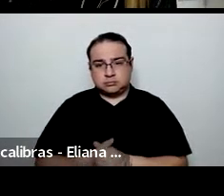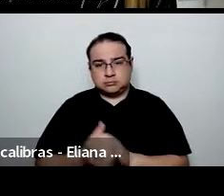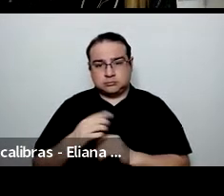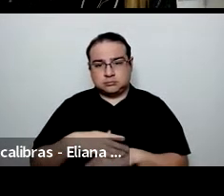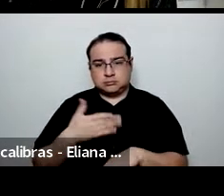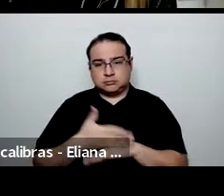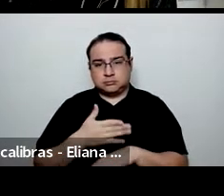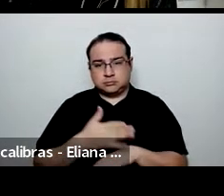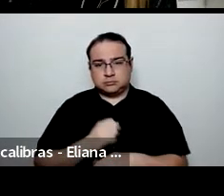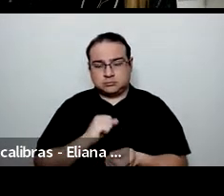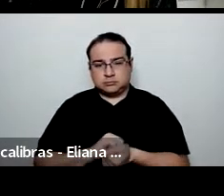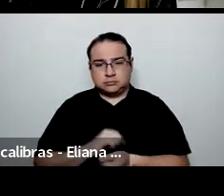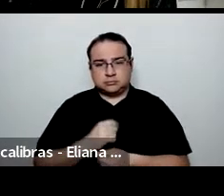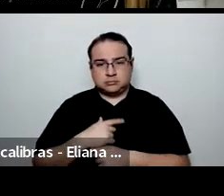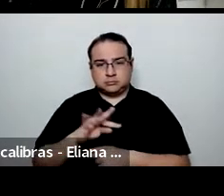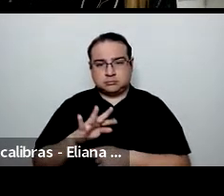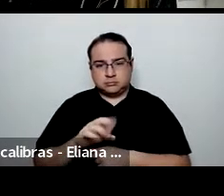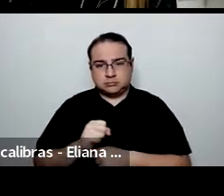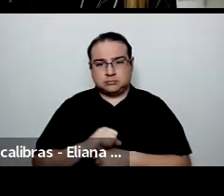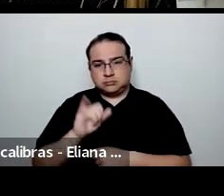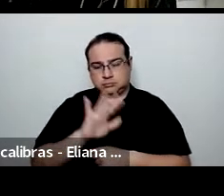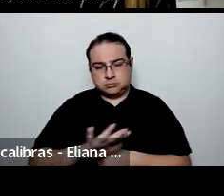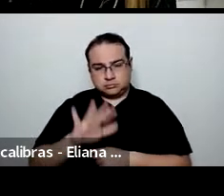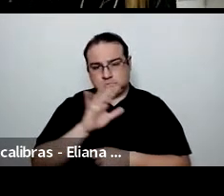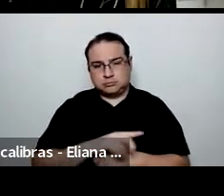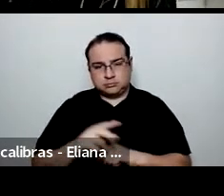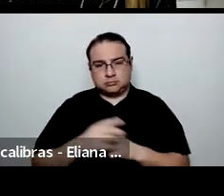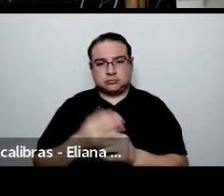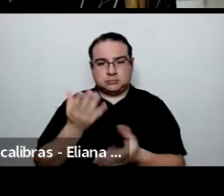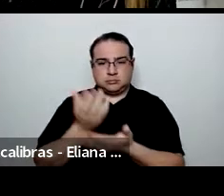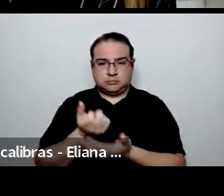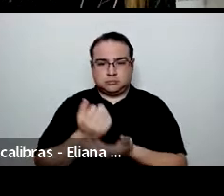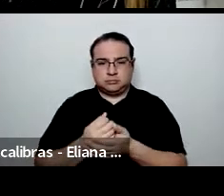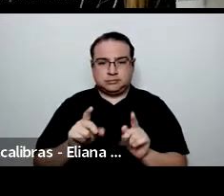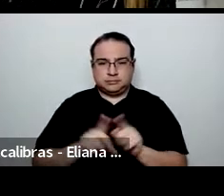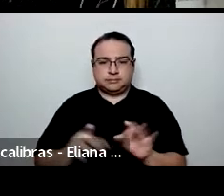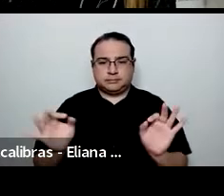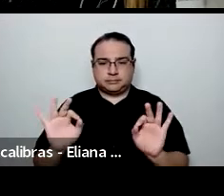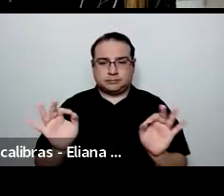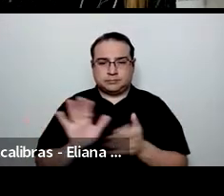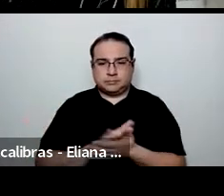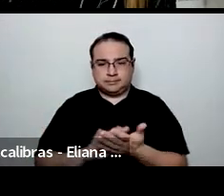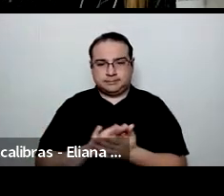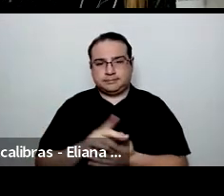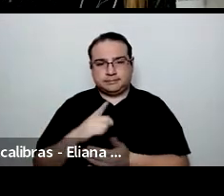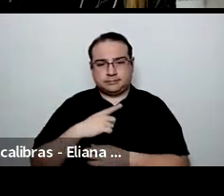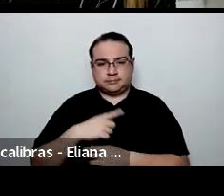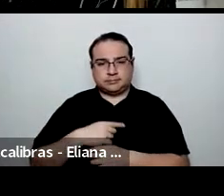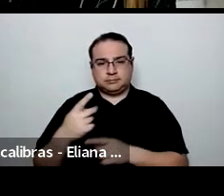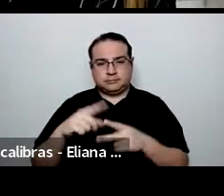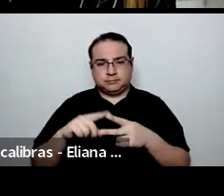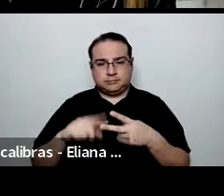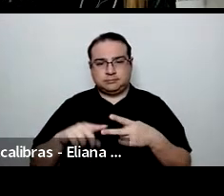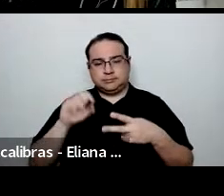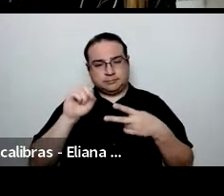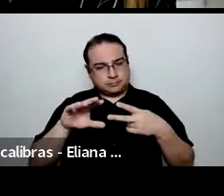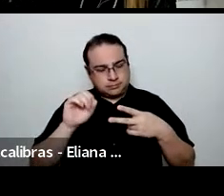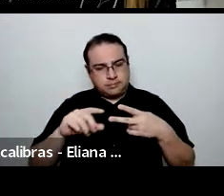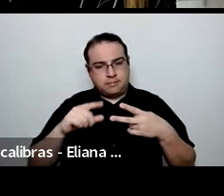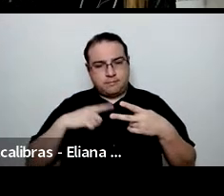que tenham participado que tenha um vistos imagens gravações mais nada a nesse sentido a oitiva de duas informantes